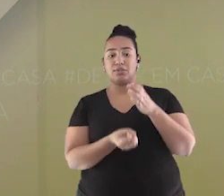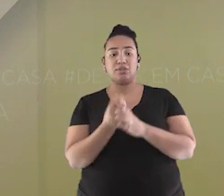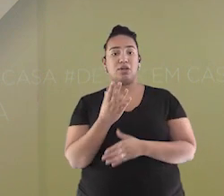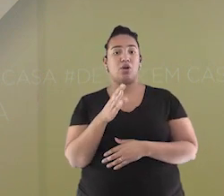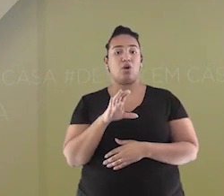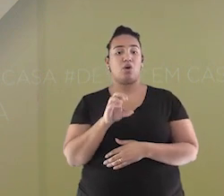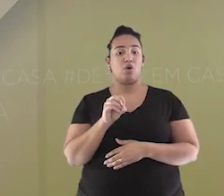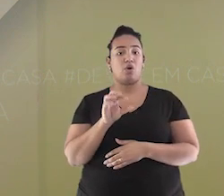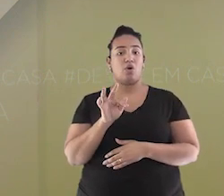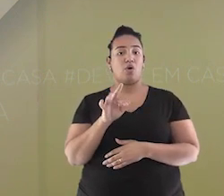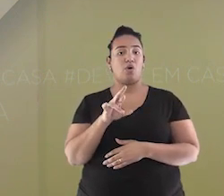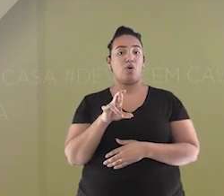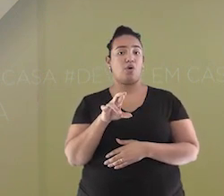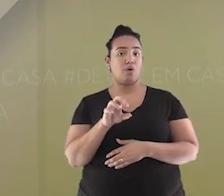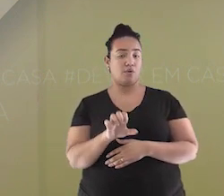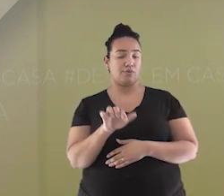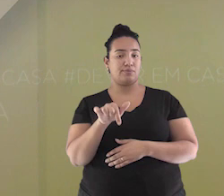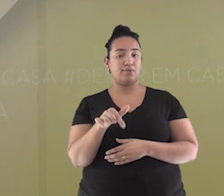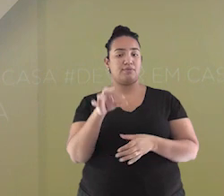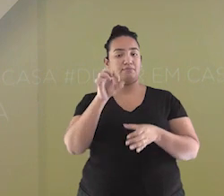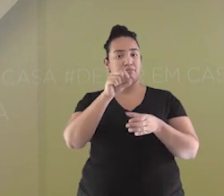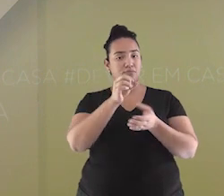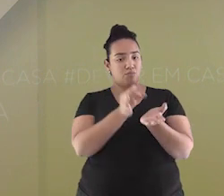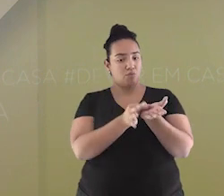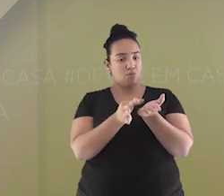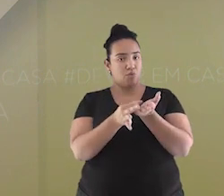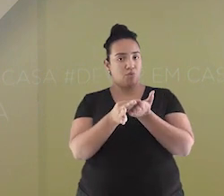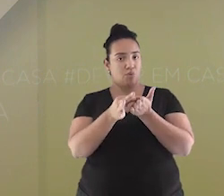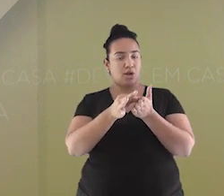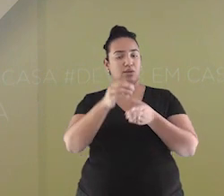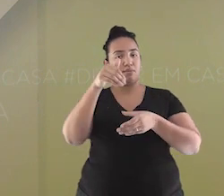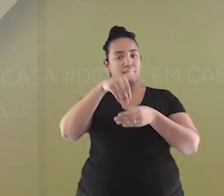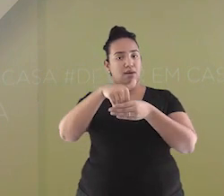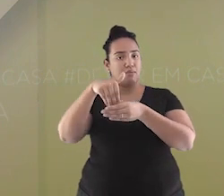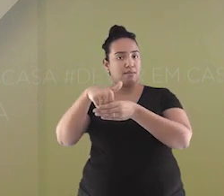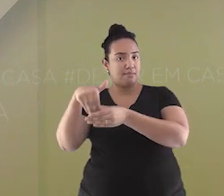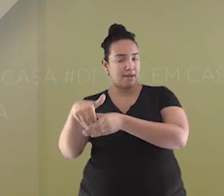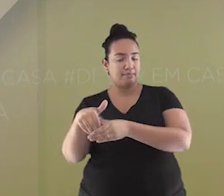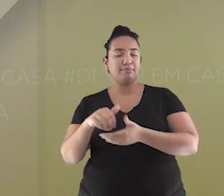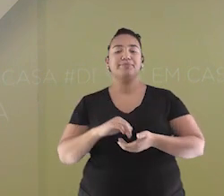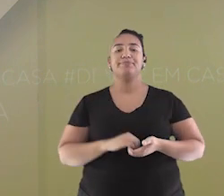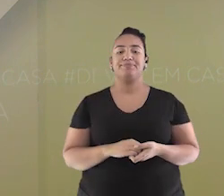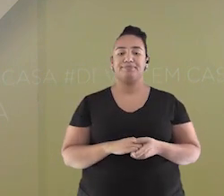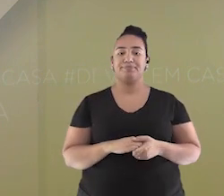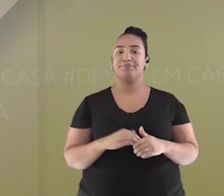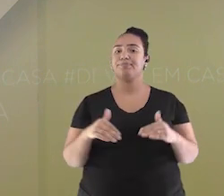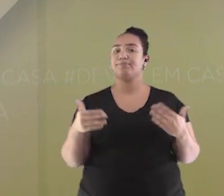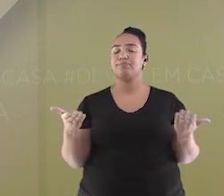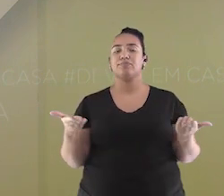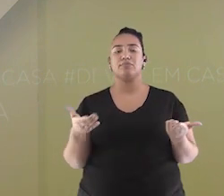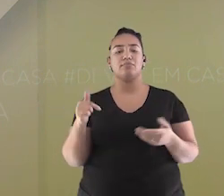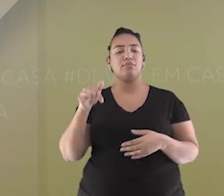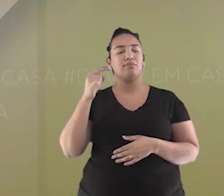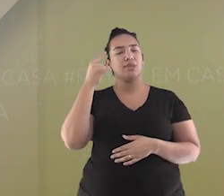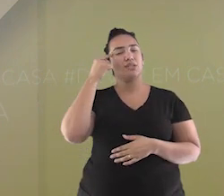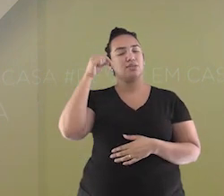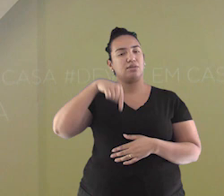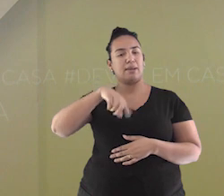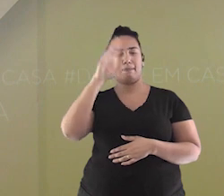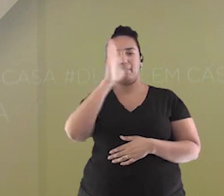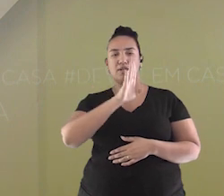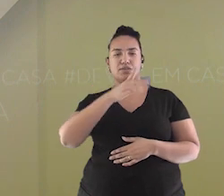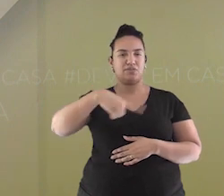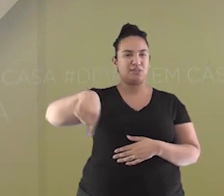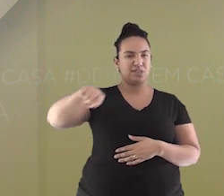para guardar as moedas. Viram que o processo é demorado e a gente precisa esperar a cola secar. E agora, pensando aqui no